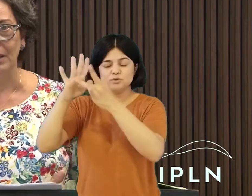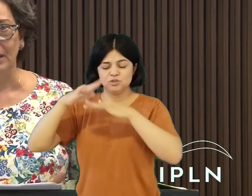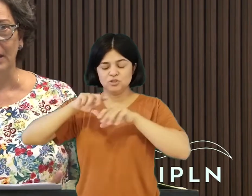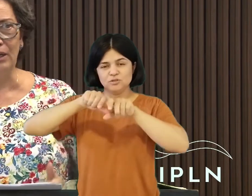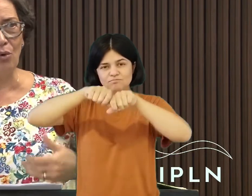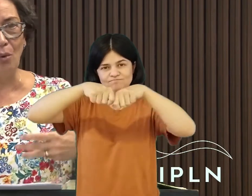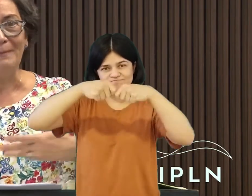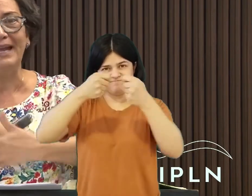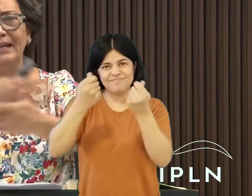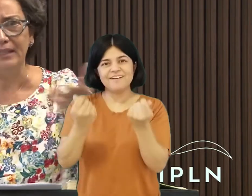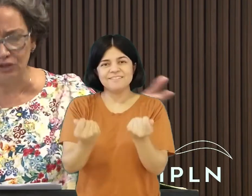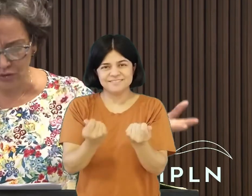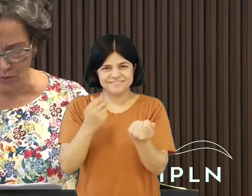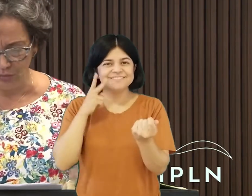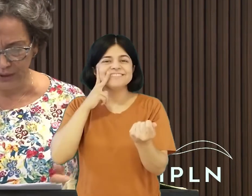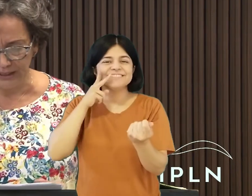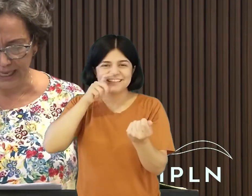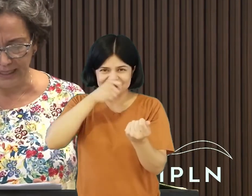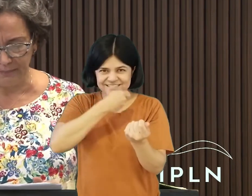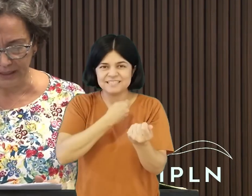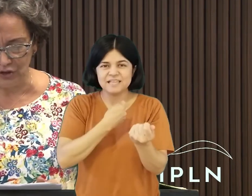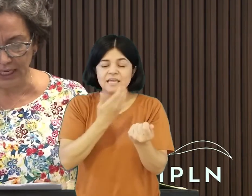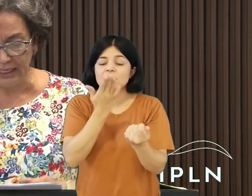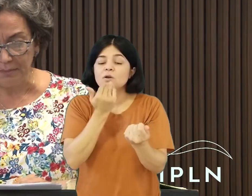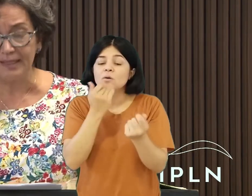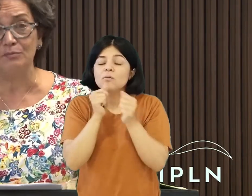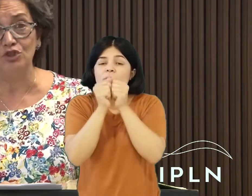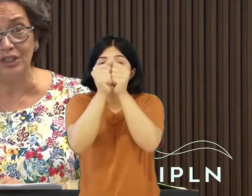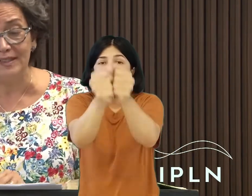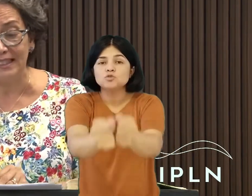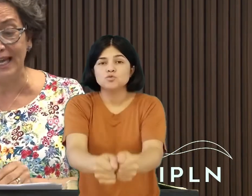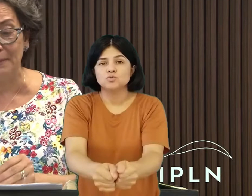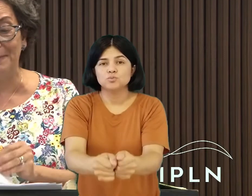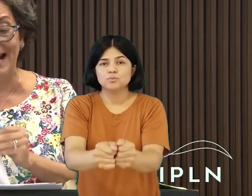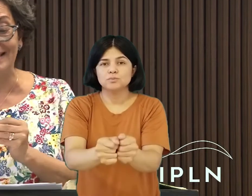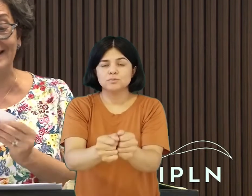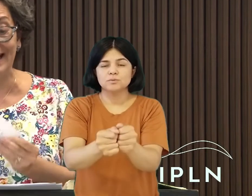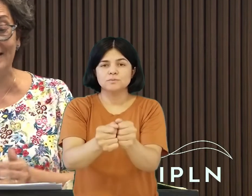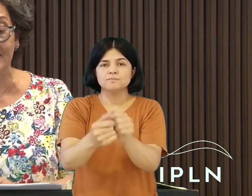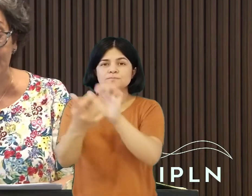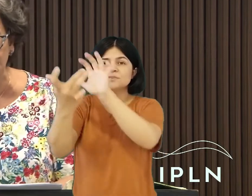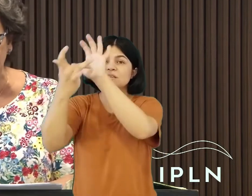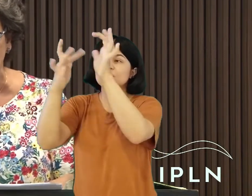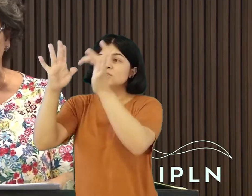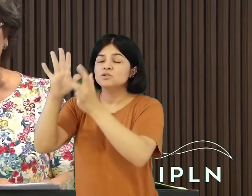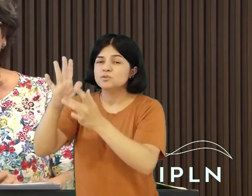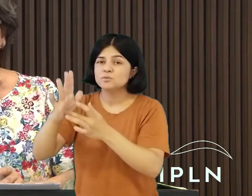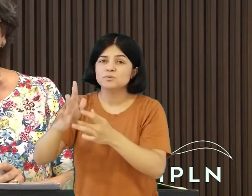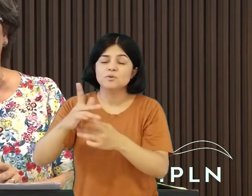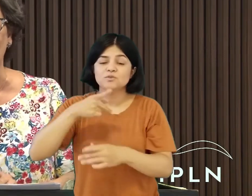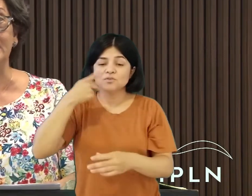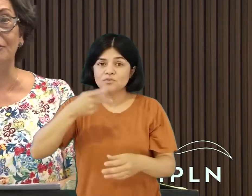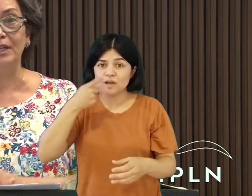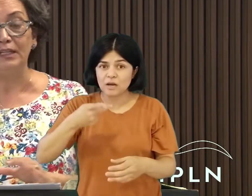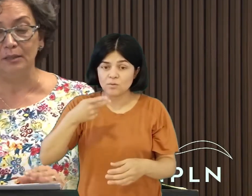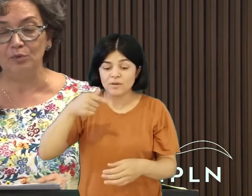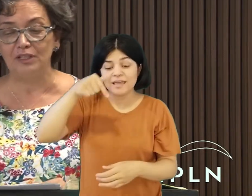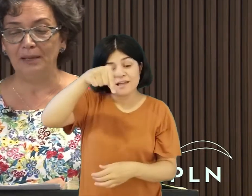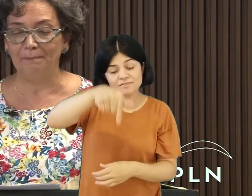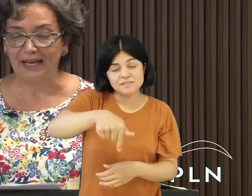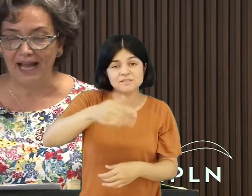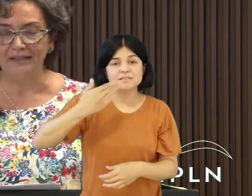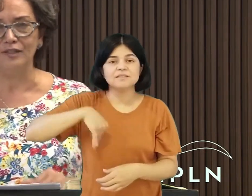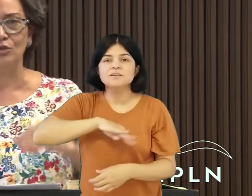pão, e comer isso comunitariamente. Ele mesmo disse que era para ser assim que nós